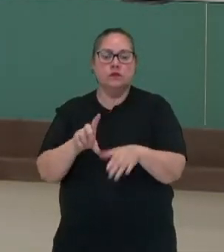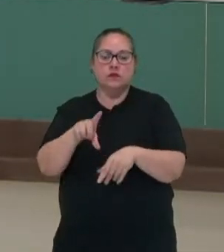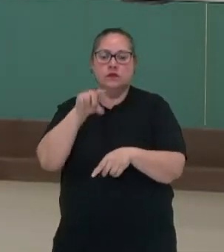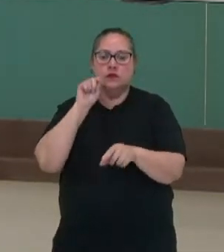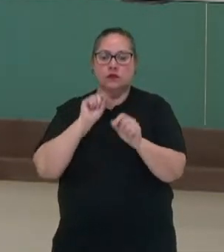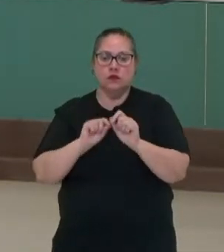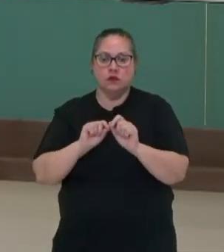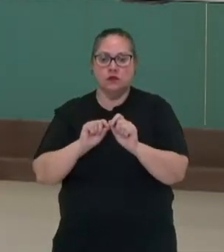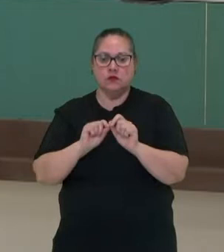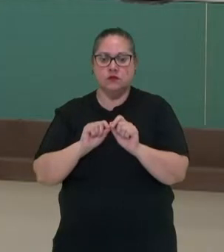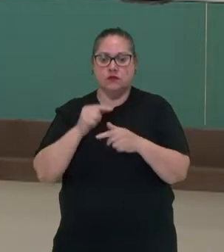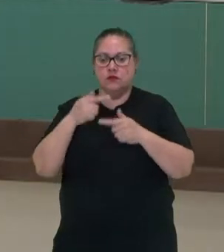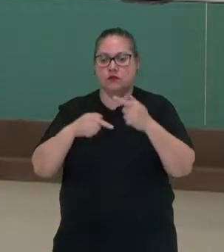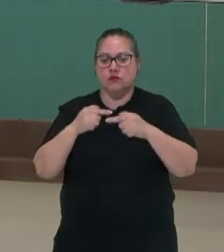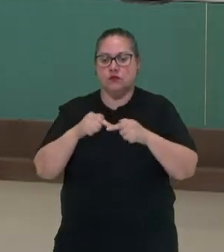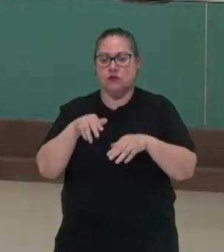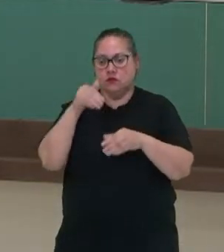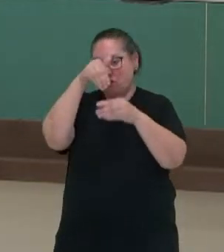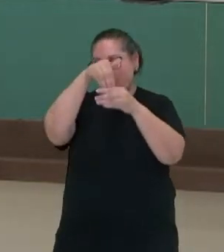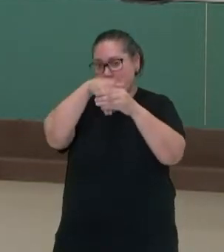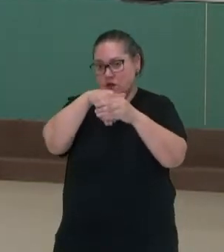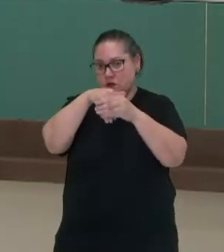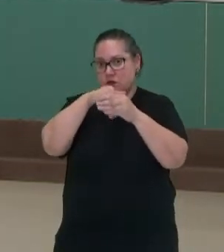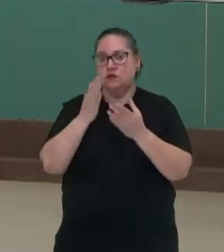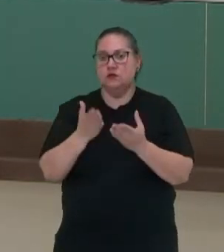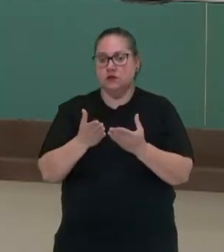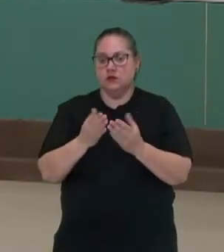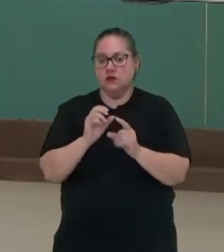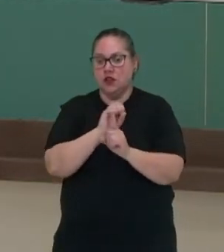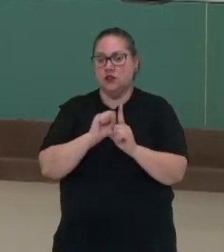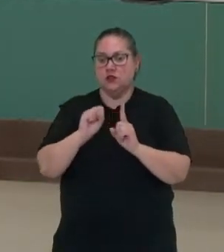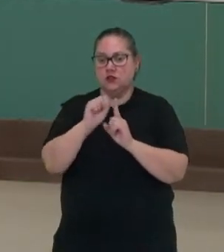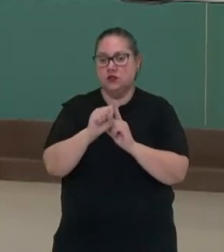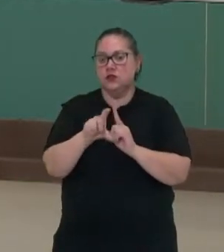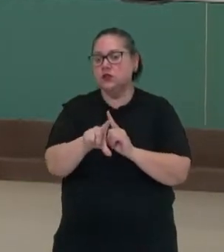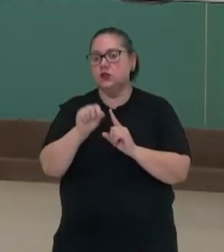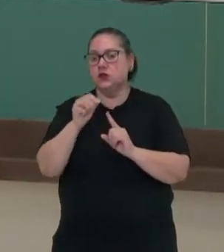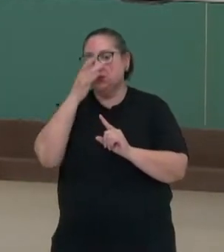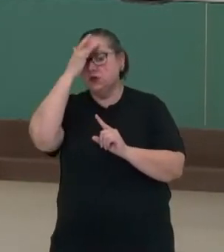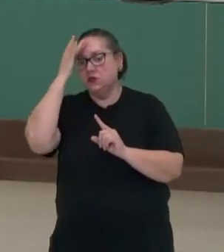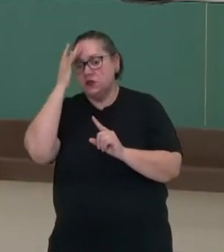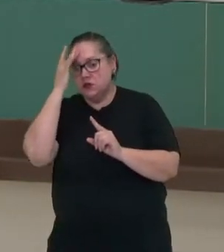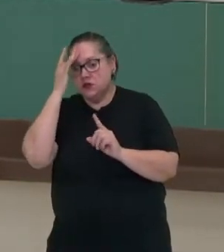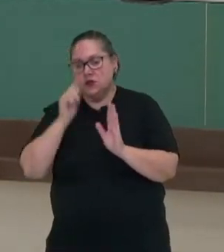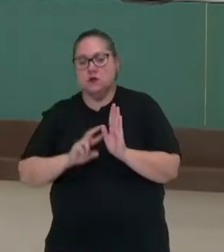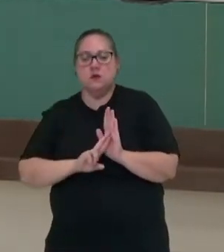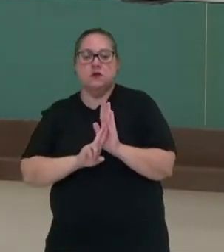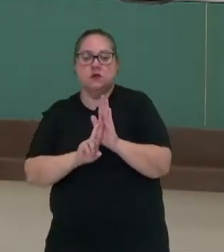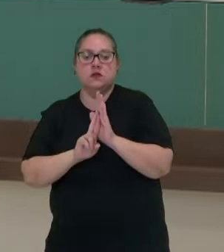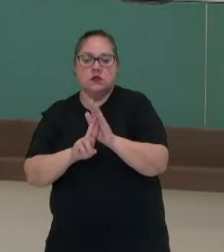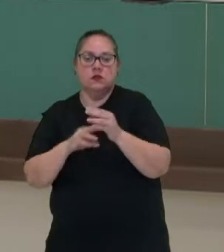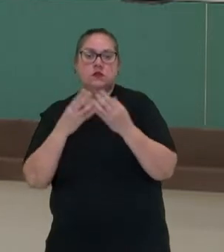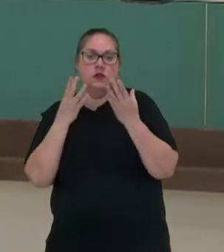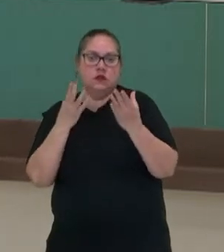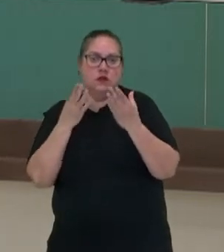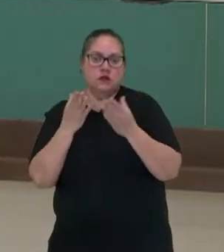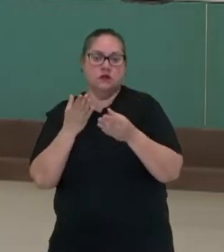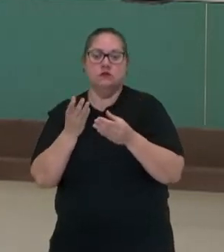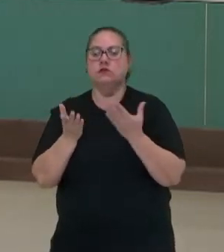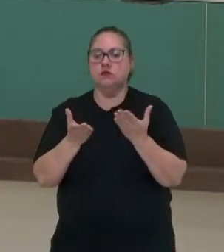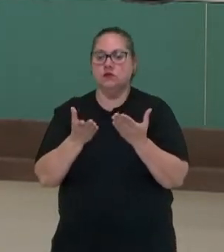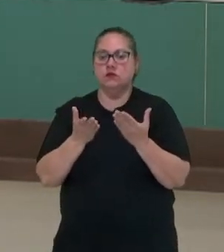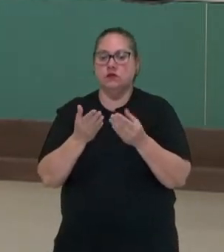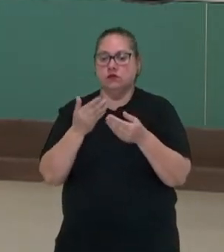de representantes públicos por meio do voto. Ou seja, a sociedade escolhe pessoas que representarão os seus interesses em uma